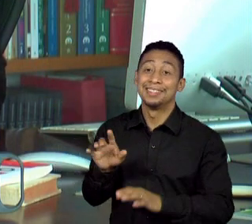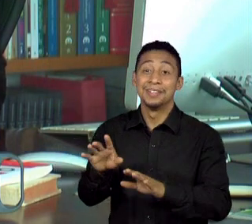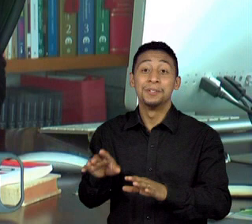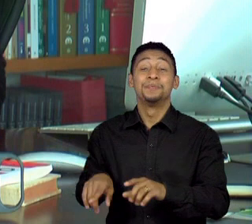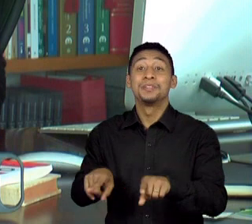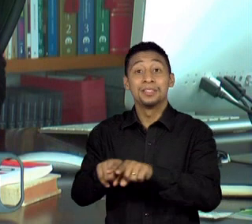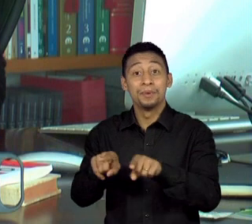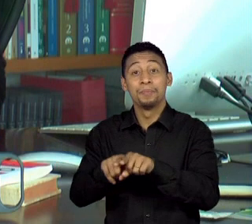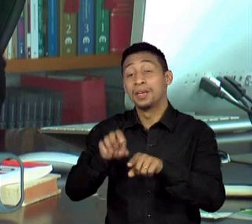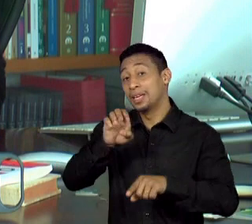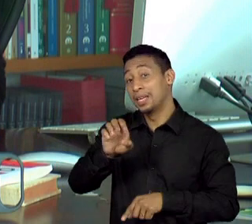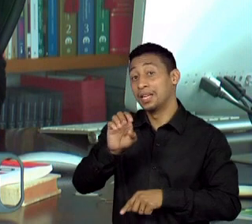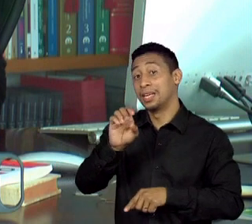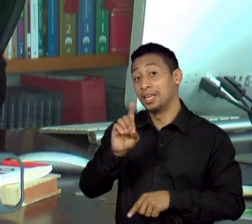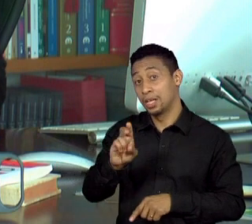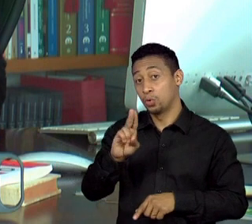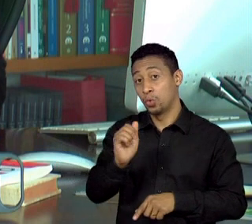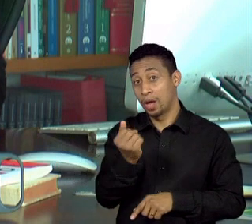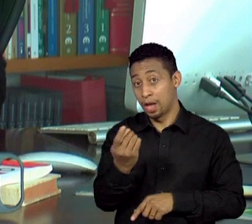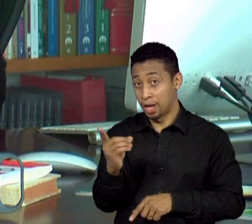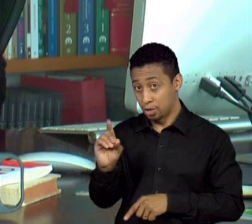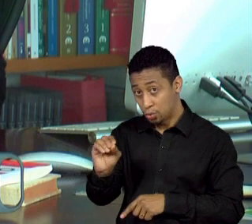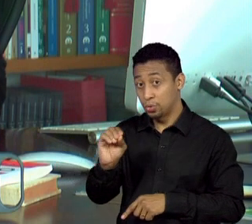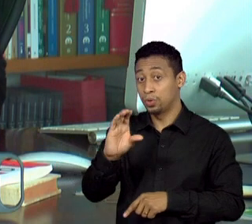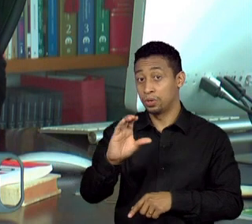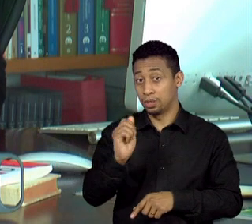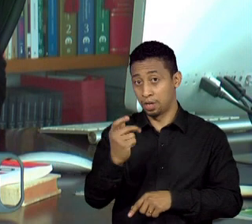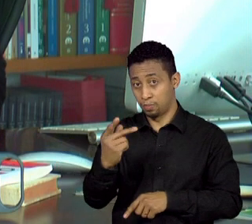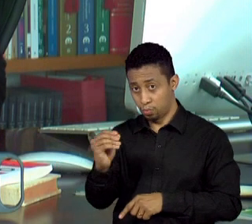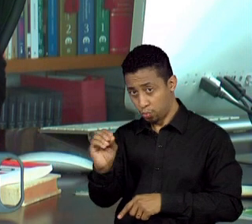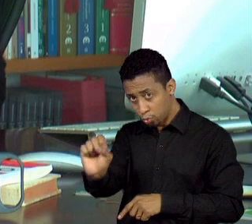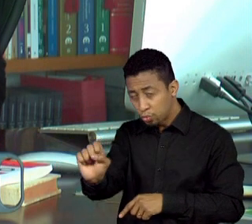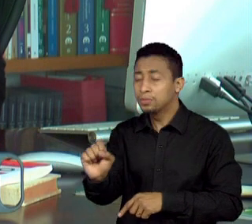é o Eduardo Campos, que seria um político que hoje